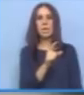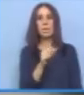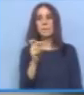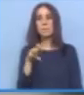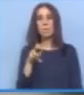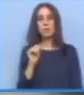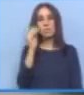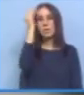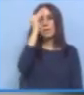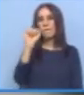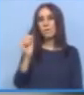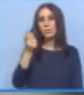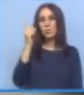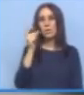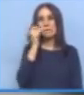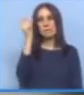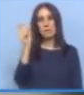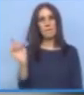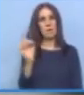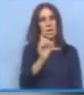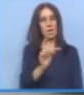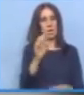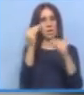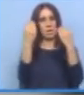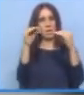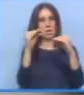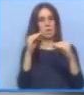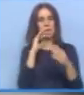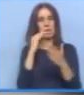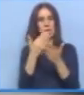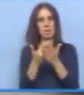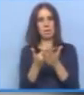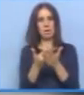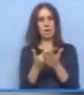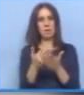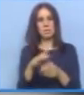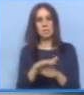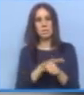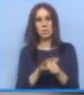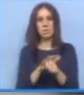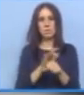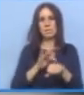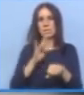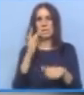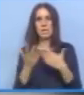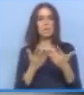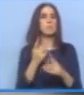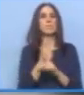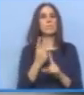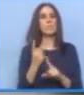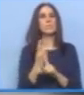Amós. Amós vai pregar lá, vai mexer com uma situação delicada. Porquê?